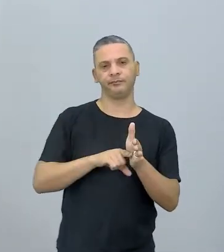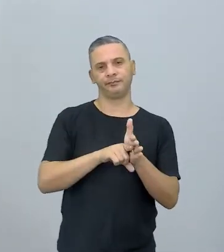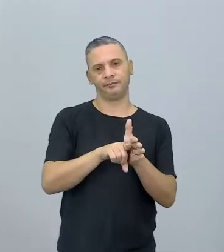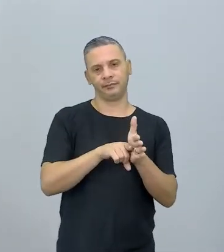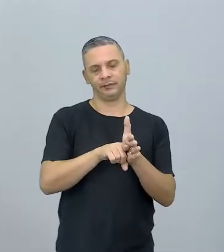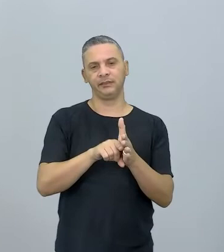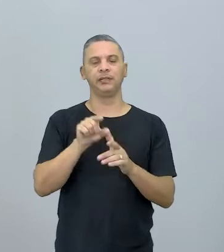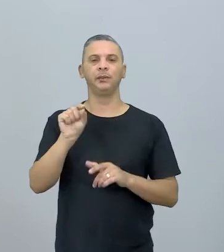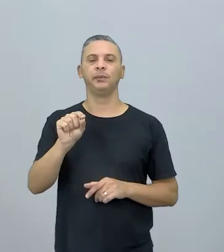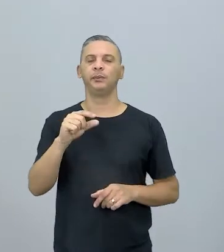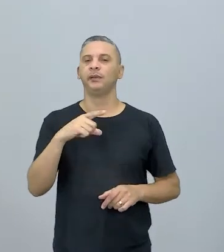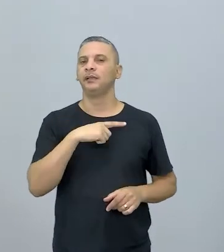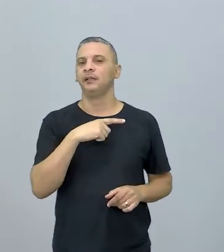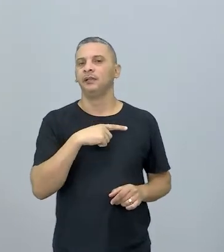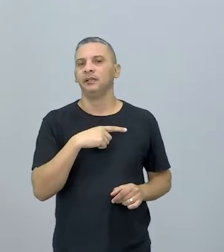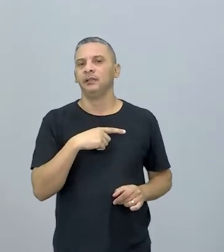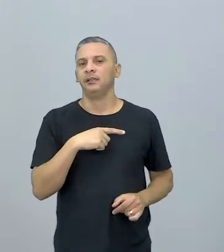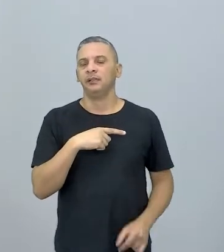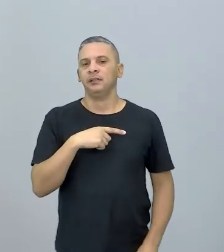foi justamente